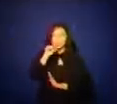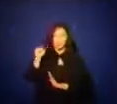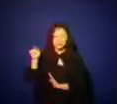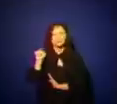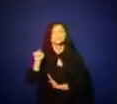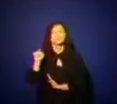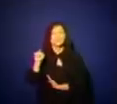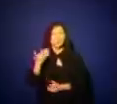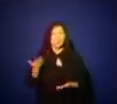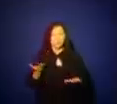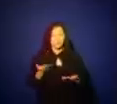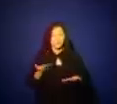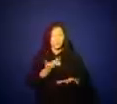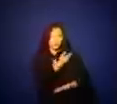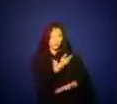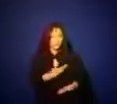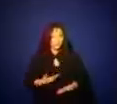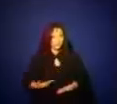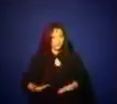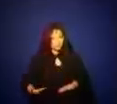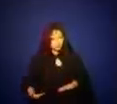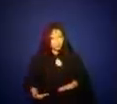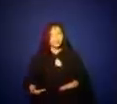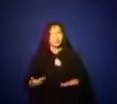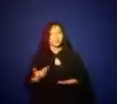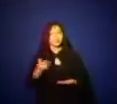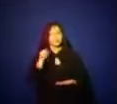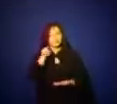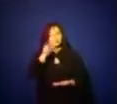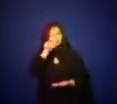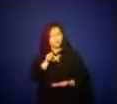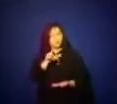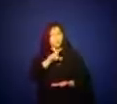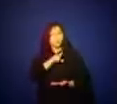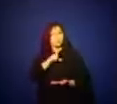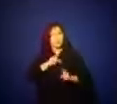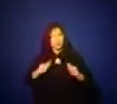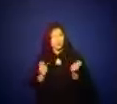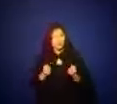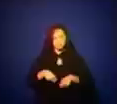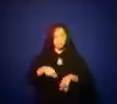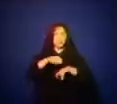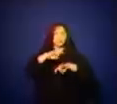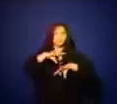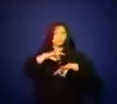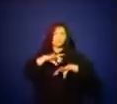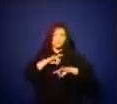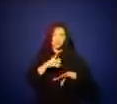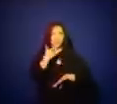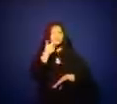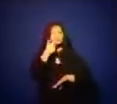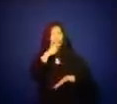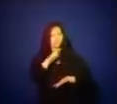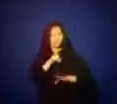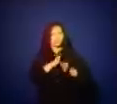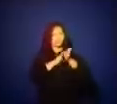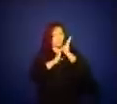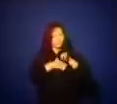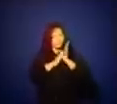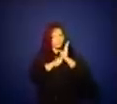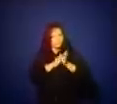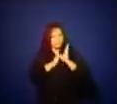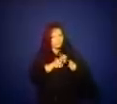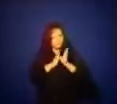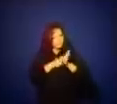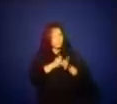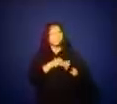independência a capacidade técnica e também a coragem de exercer seu mandato na Plenitude